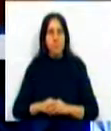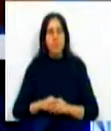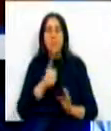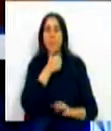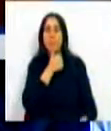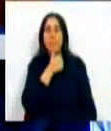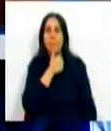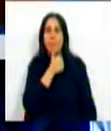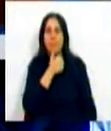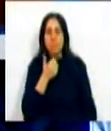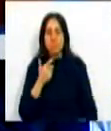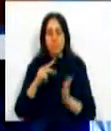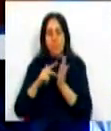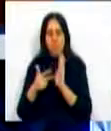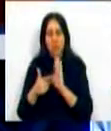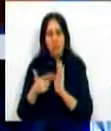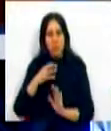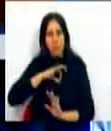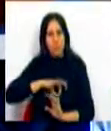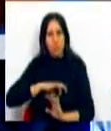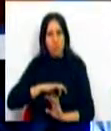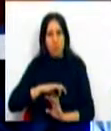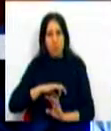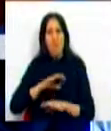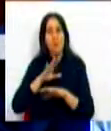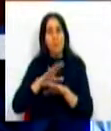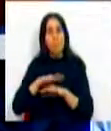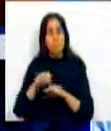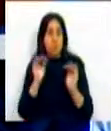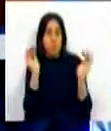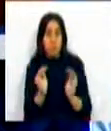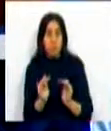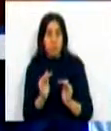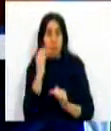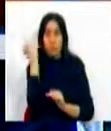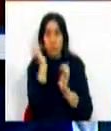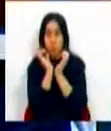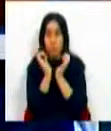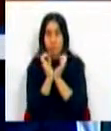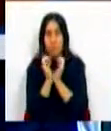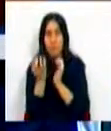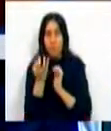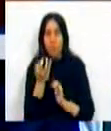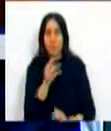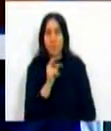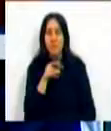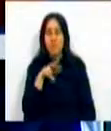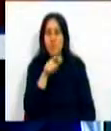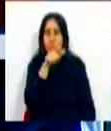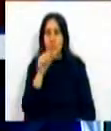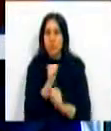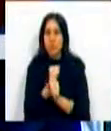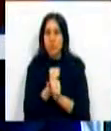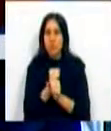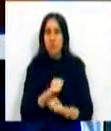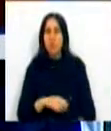capacidade técnica e profissional devido a uma redução que no Instituto de Segurança Social foi da ordem dos 3 mil trabalhadores. Sr. Ministro,